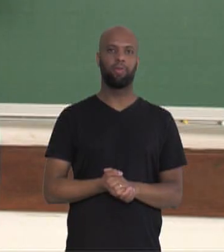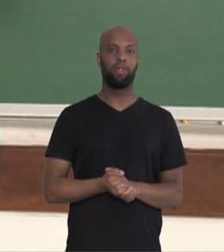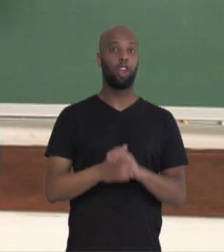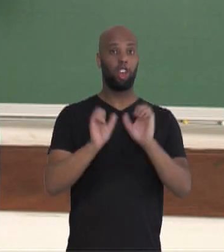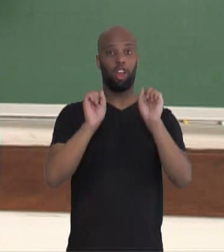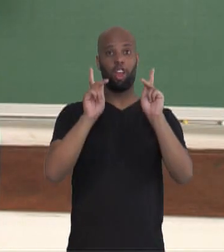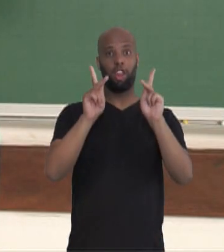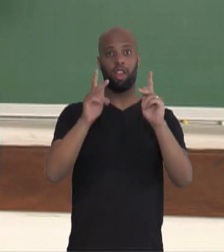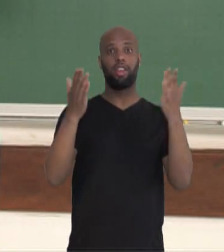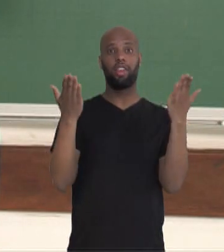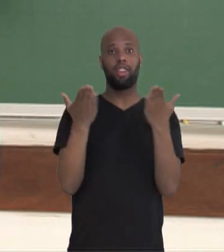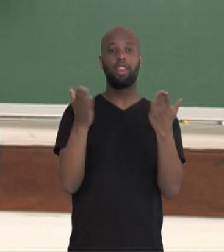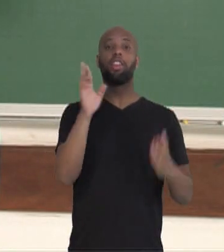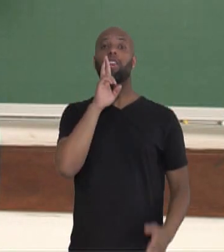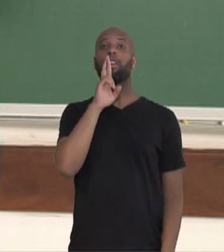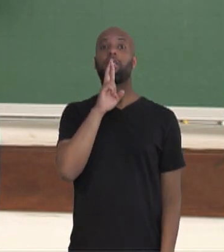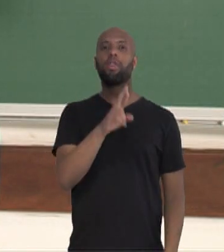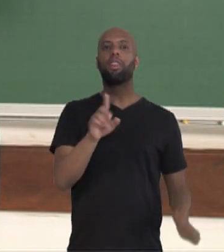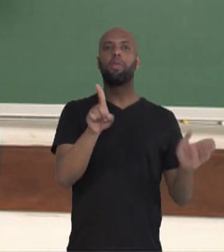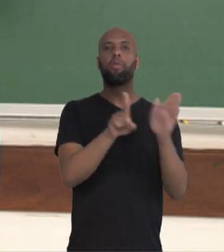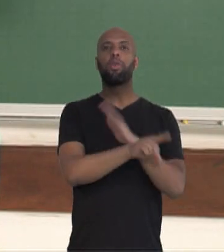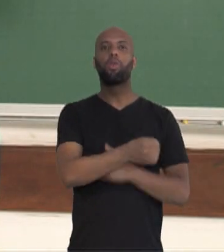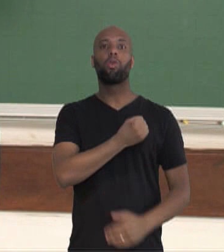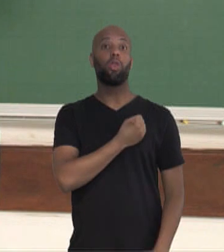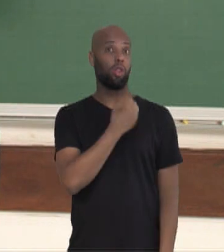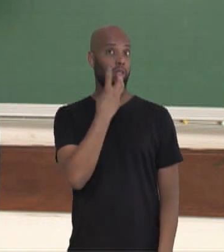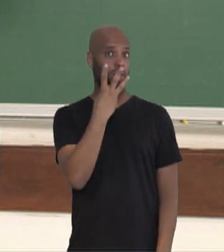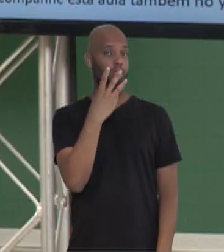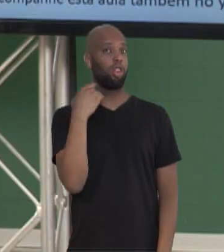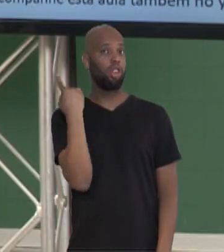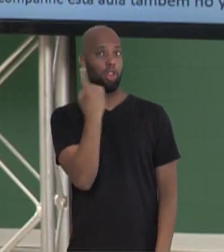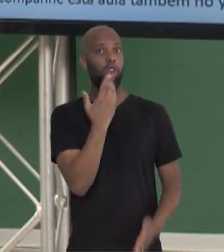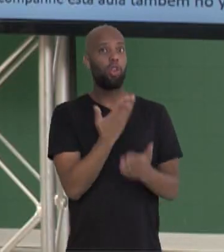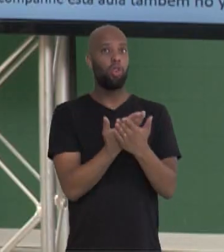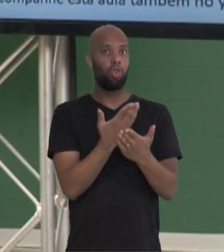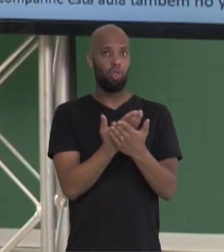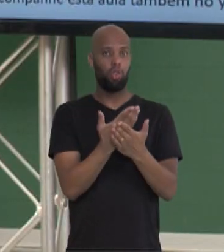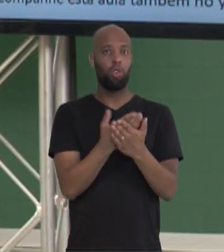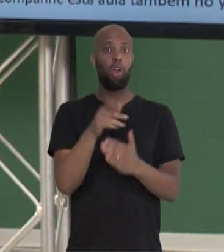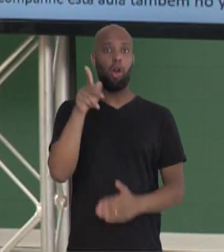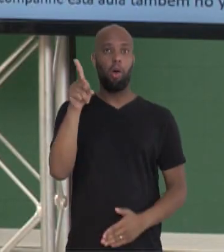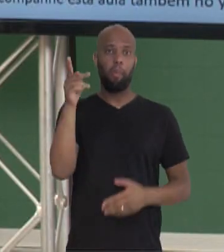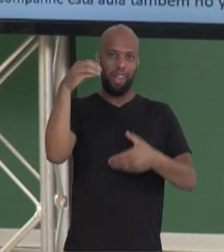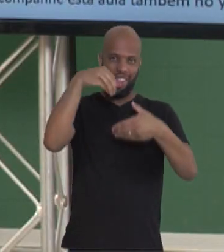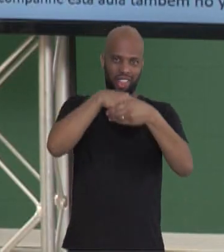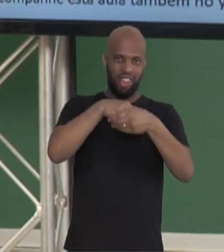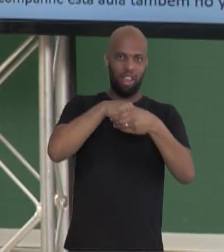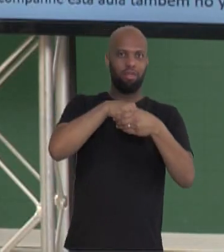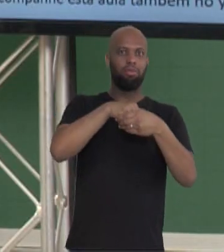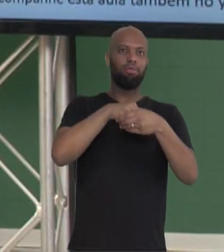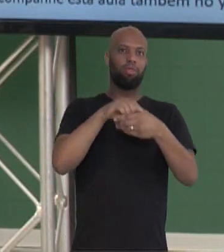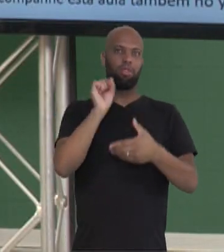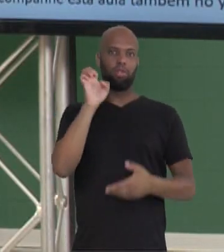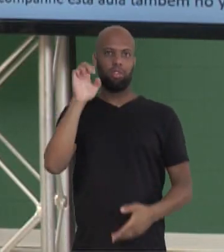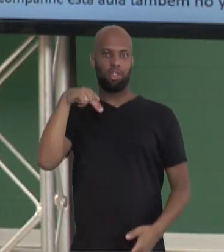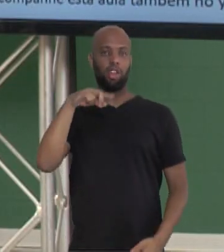Muito bem, então para responder o nosso quiz número 3, a gente estudou que um período completo dentro da função seno tem o valor